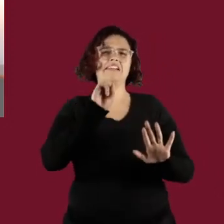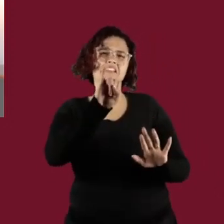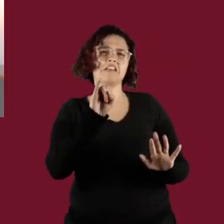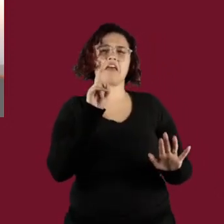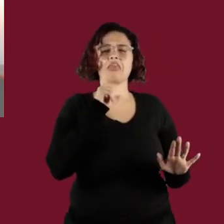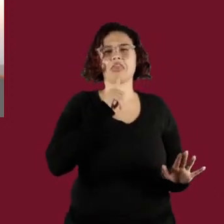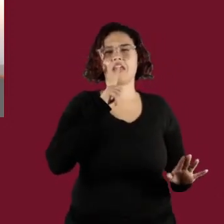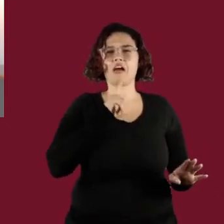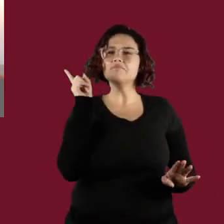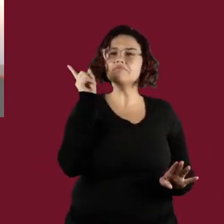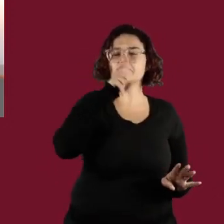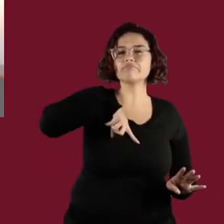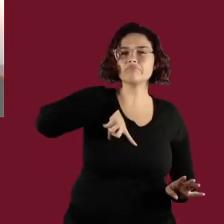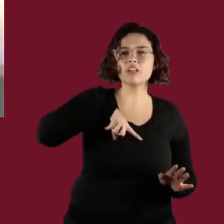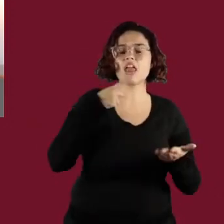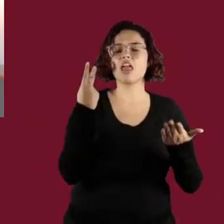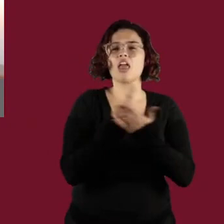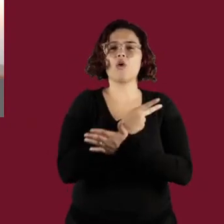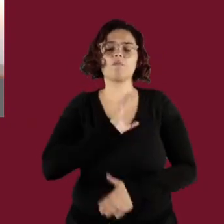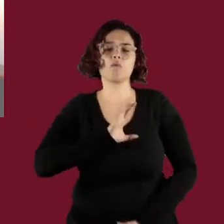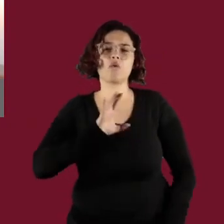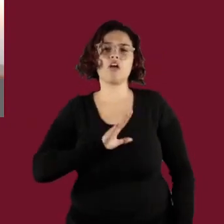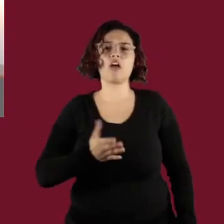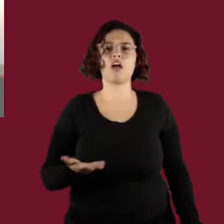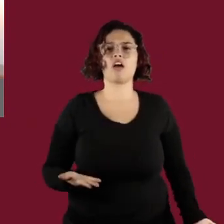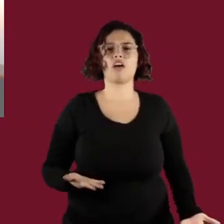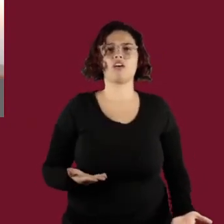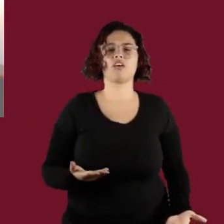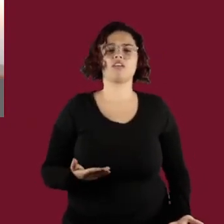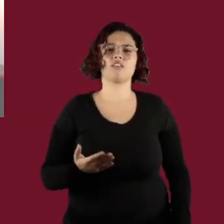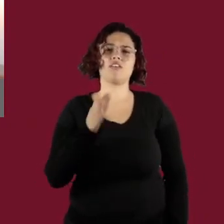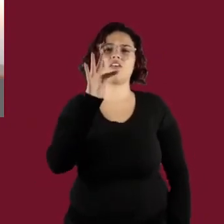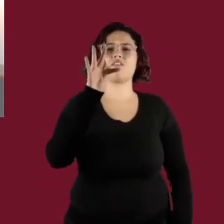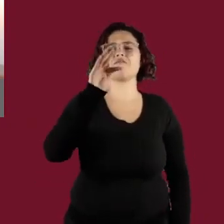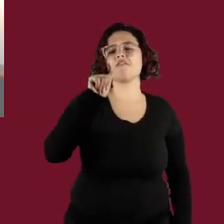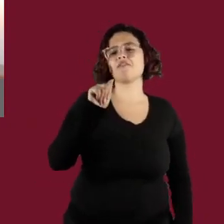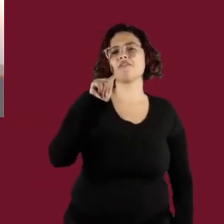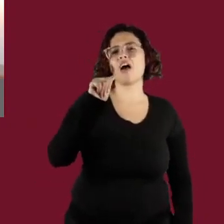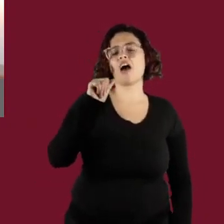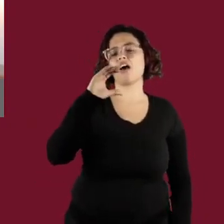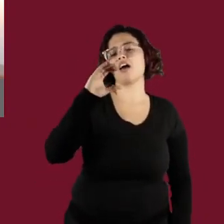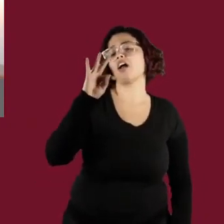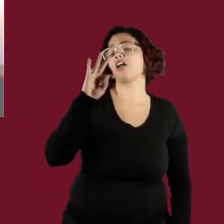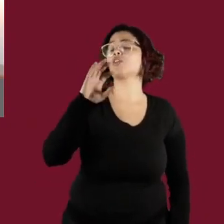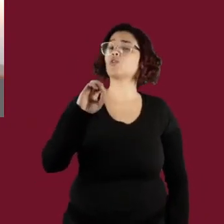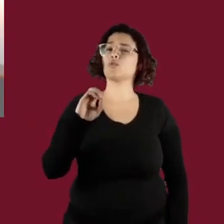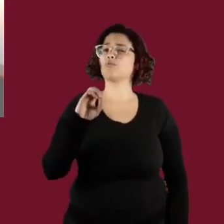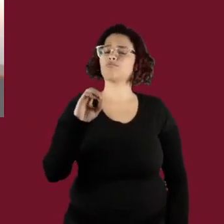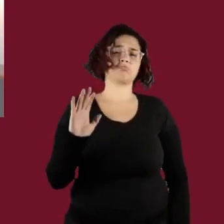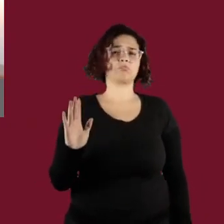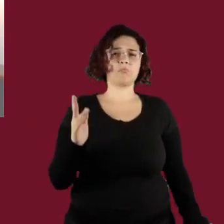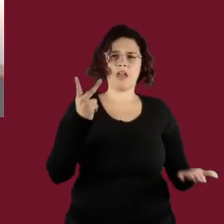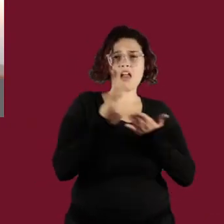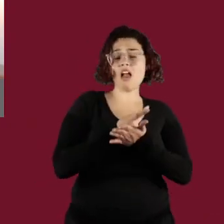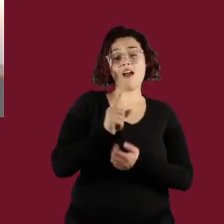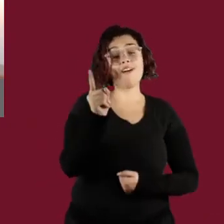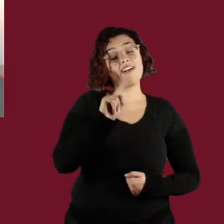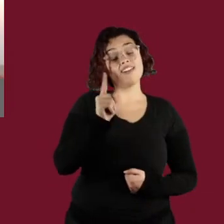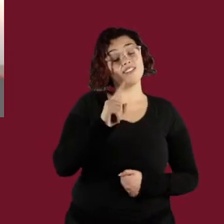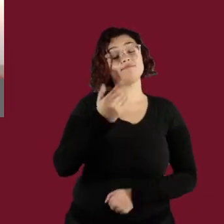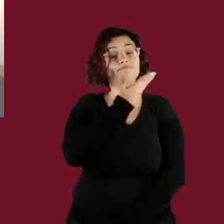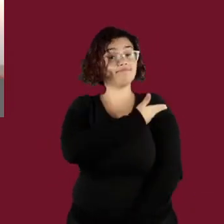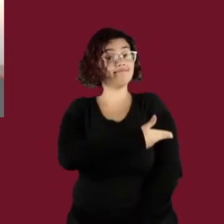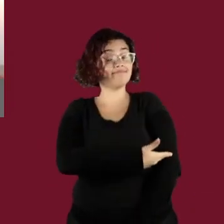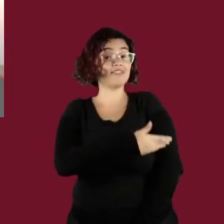eu perguntei assim, qual era o erro? Ah, estava escrito facto, com C. Não, mas não é um erro de português, é como as